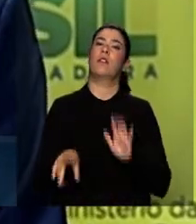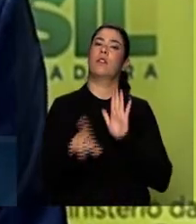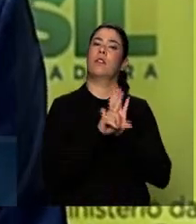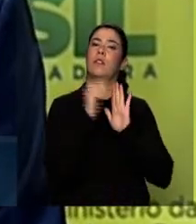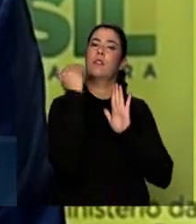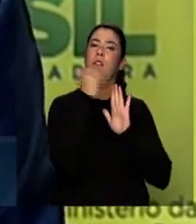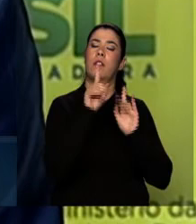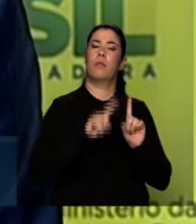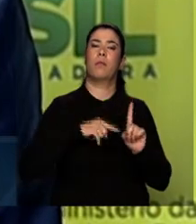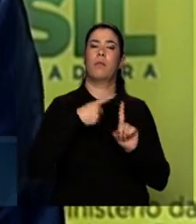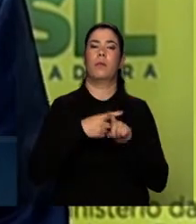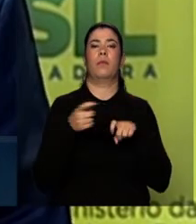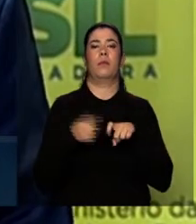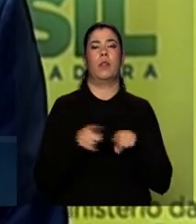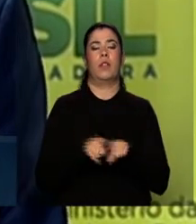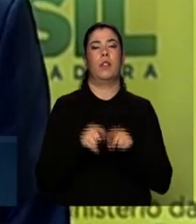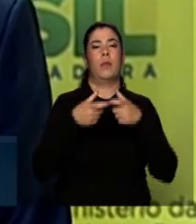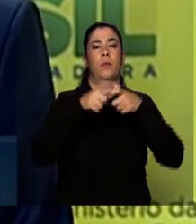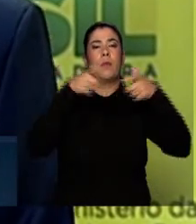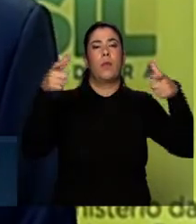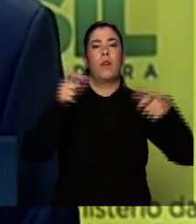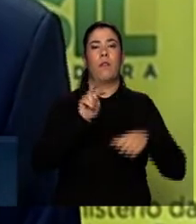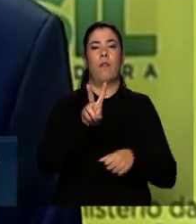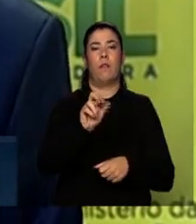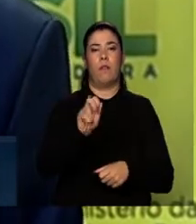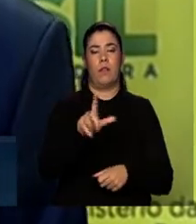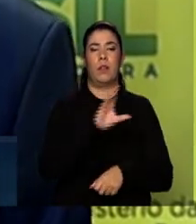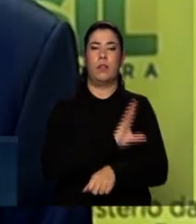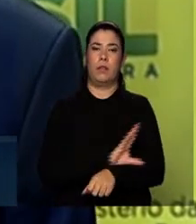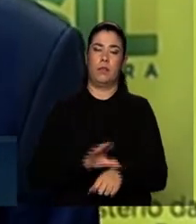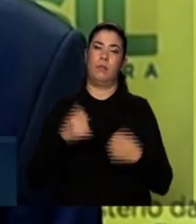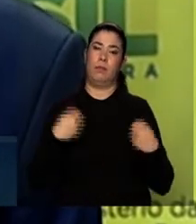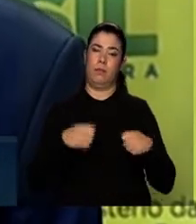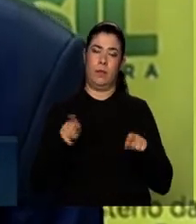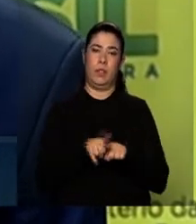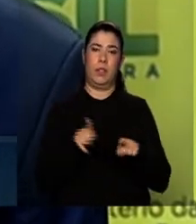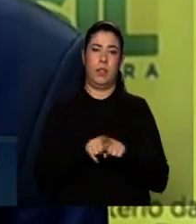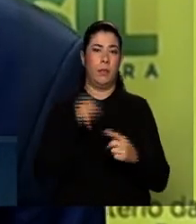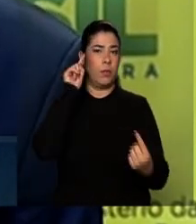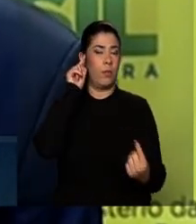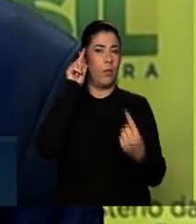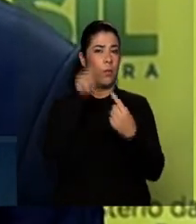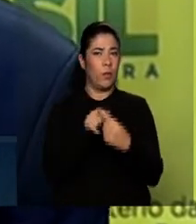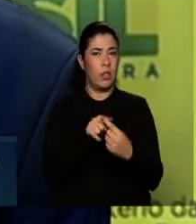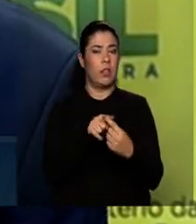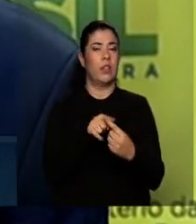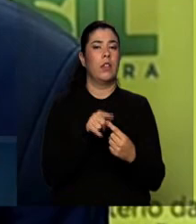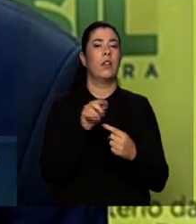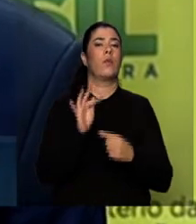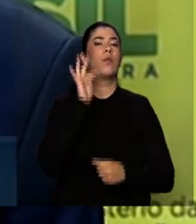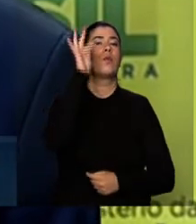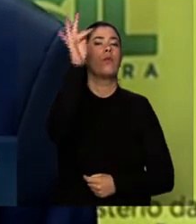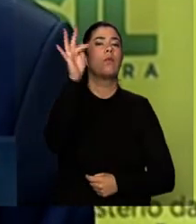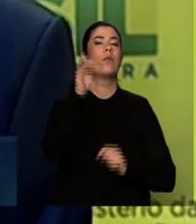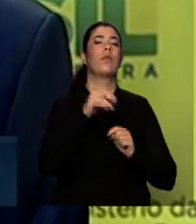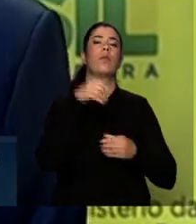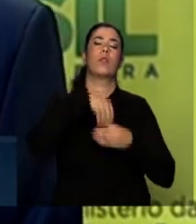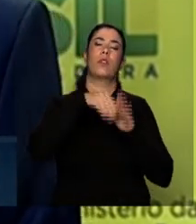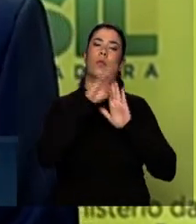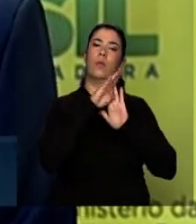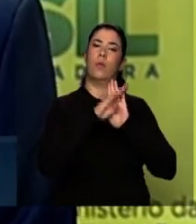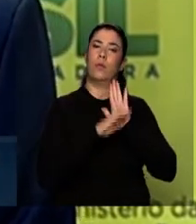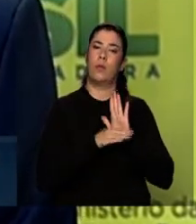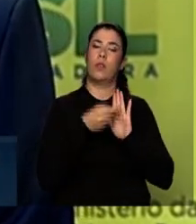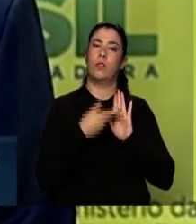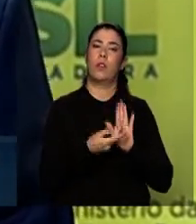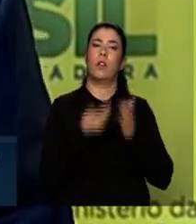expansão dos cursos de medicina. E nós ficamos muito felizes, porque, com isso, nós vamos atingir progressivamente a meta estabelecida no programa Mais Médicos,